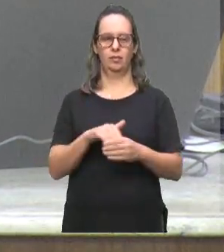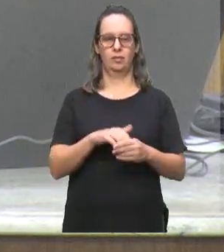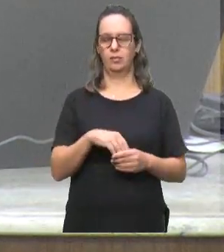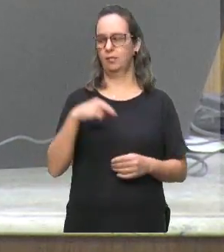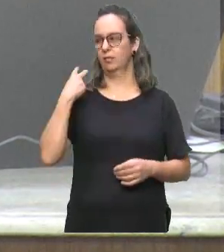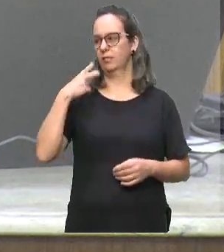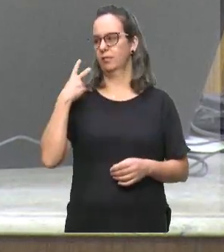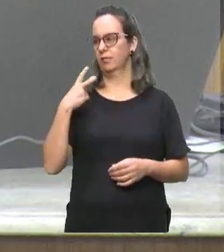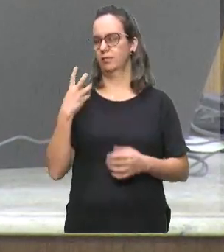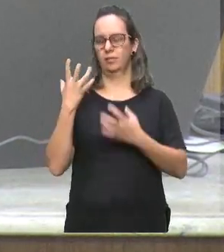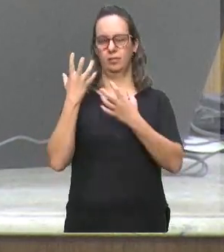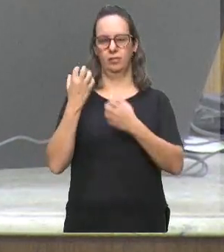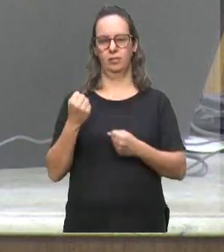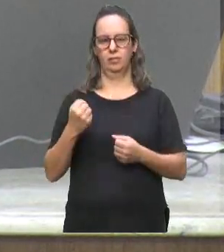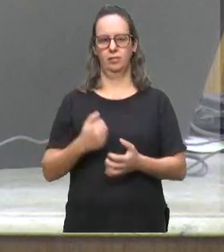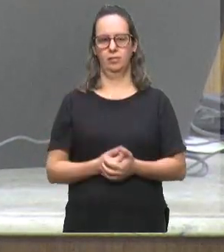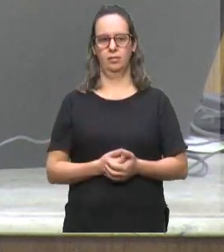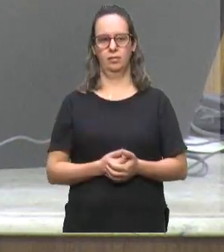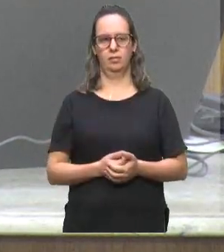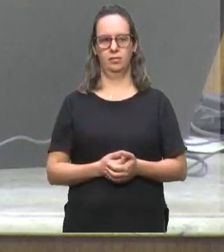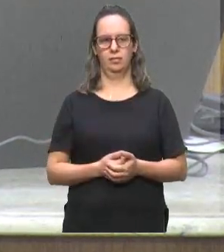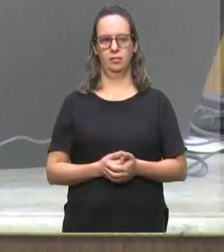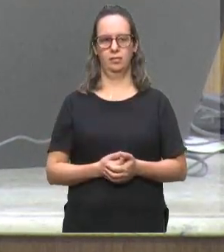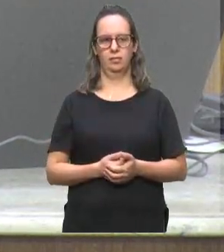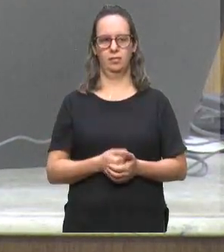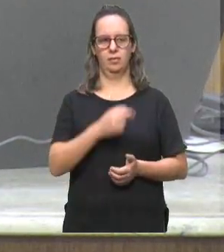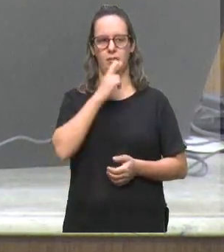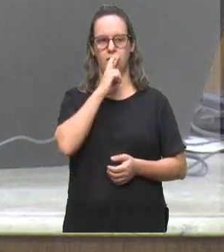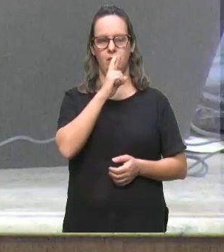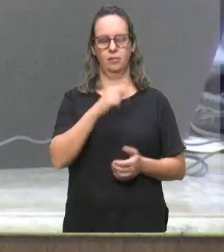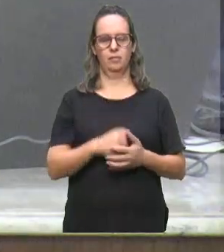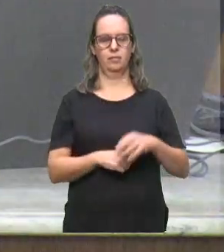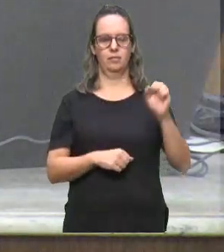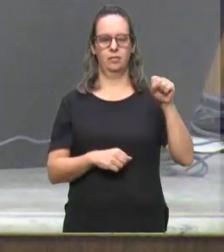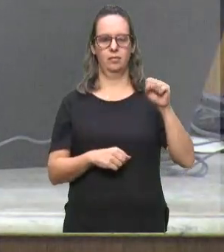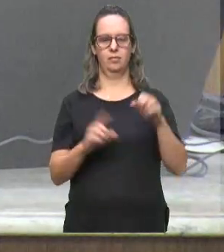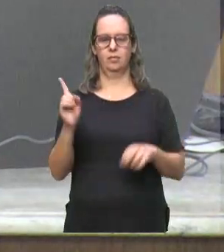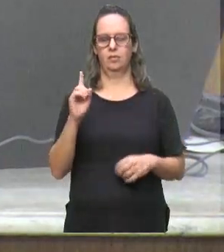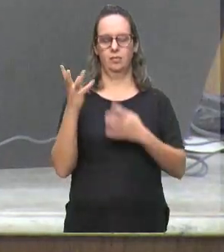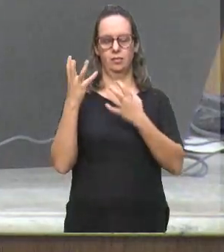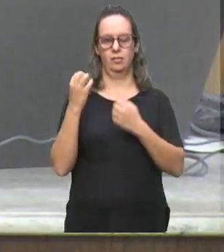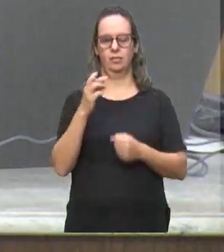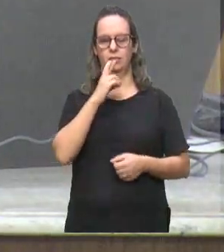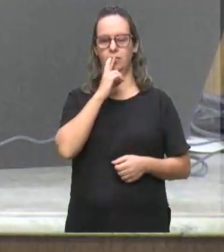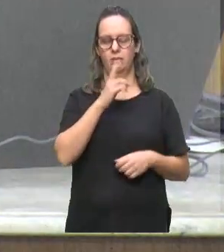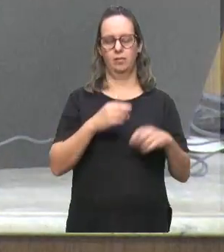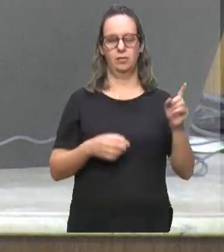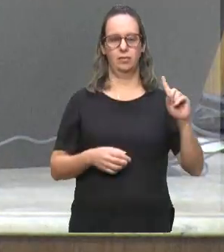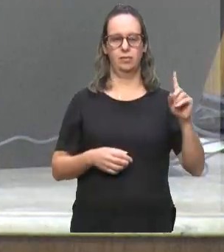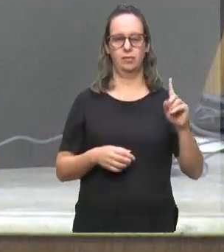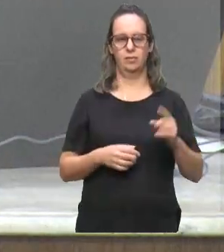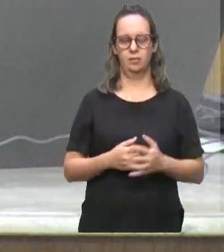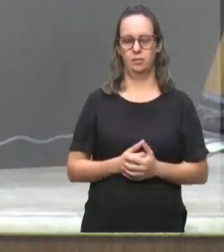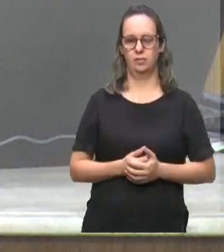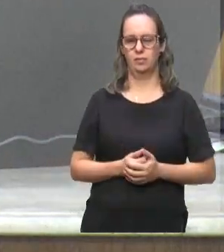que forem favoráveis à aprovação do projeto, respondam sim. Os que forem contrários, respondam